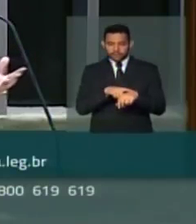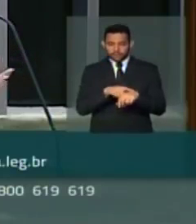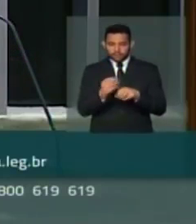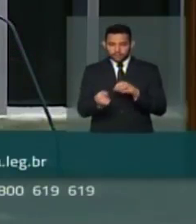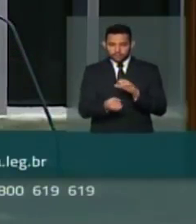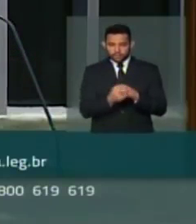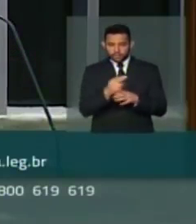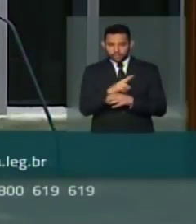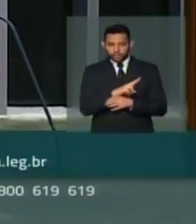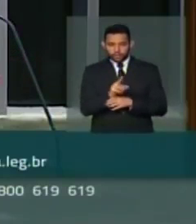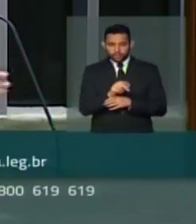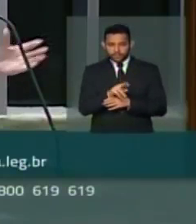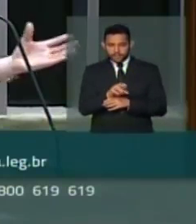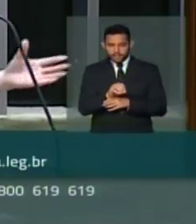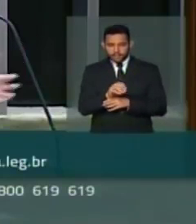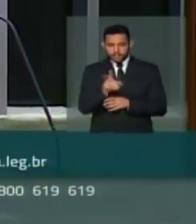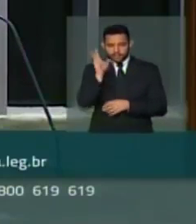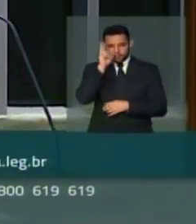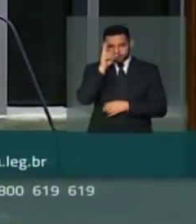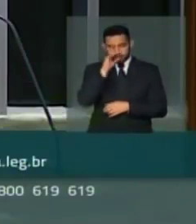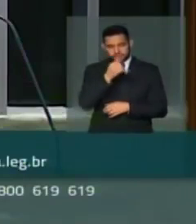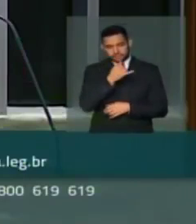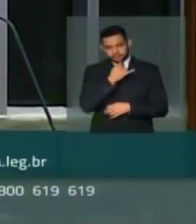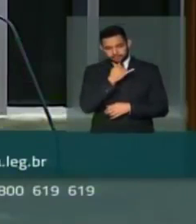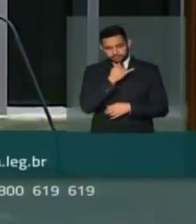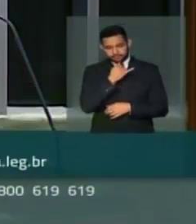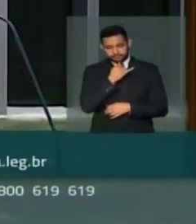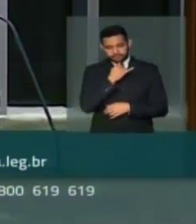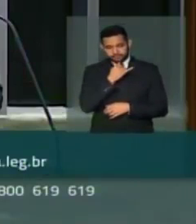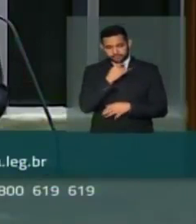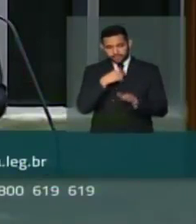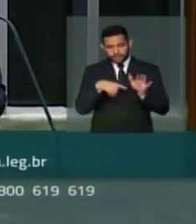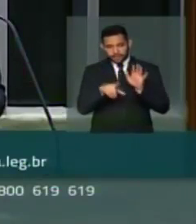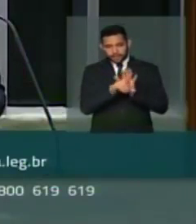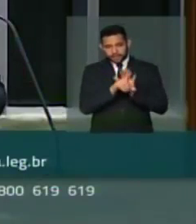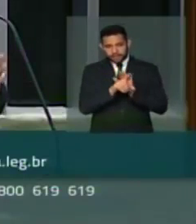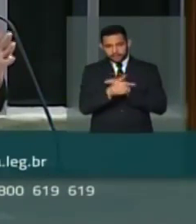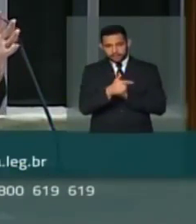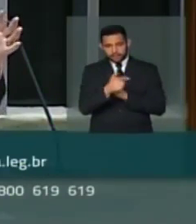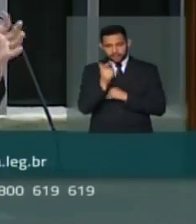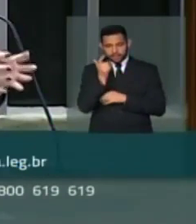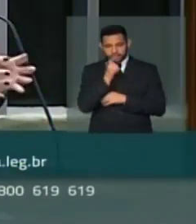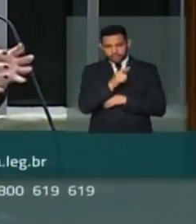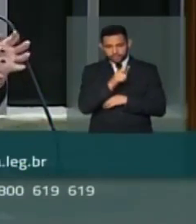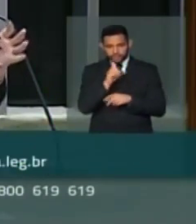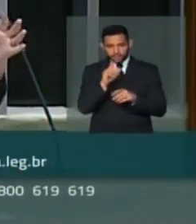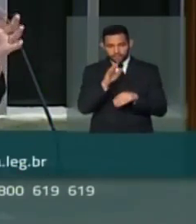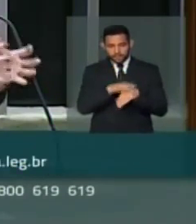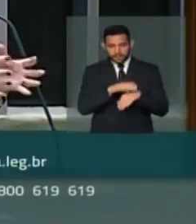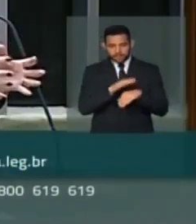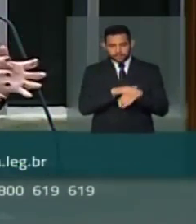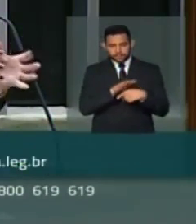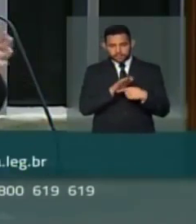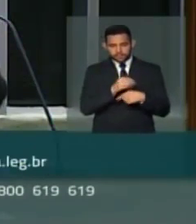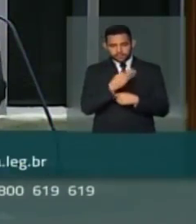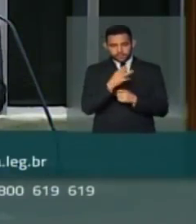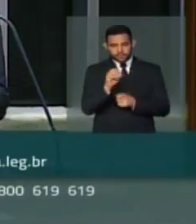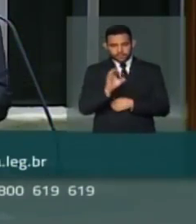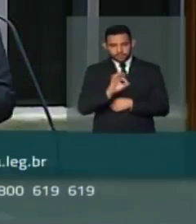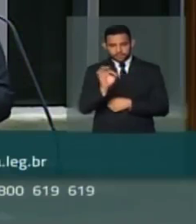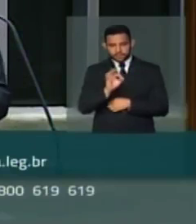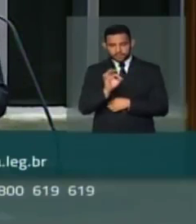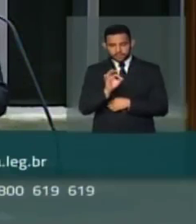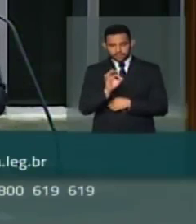nominatas, historicamente, lamentavelmente, a lei não garantiu que o mesmo reflexo dos 30% das